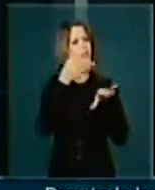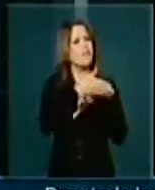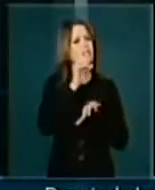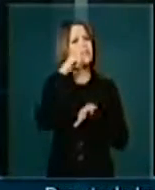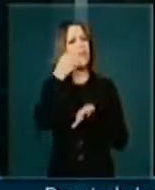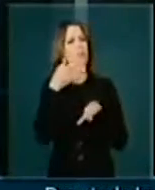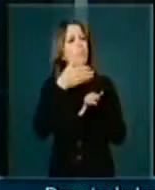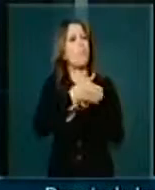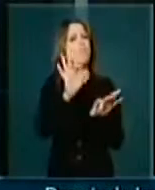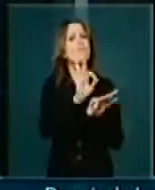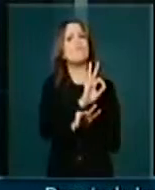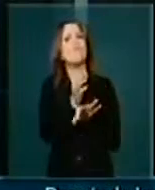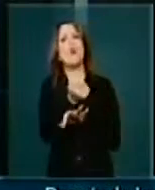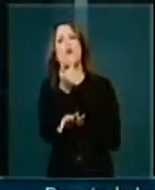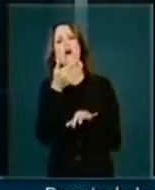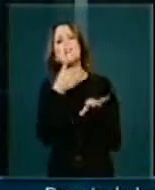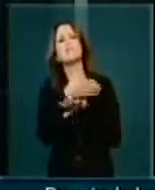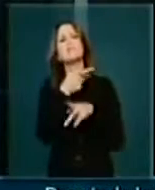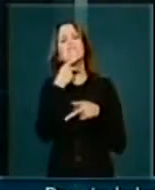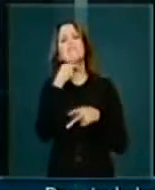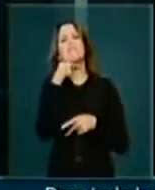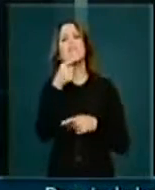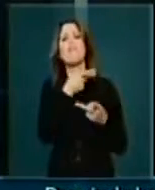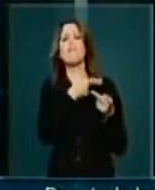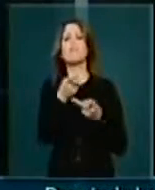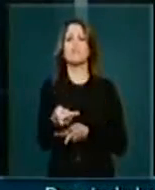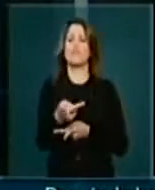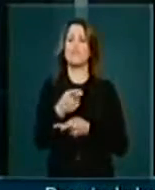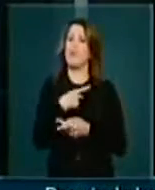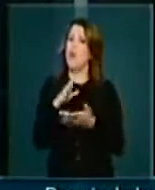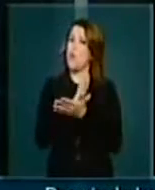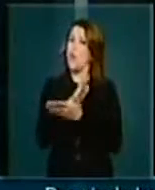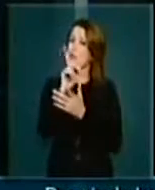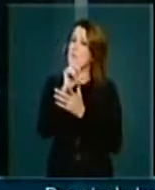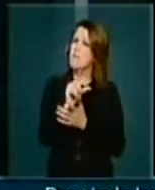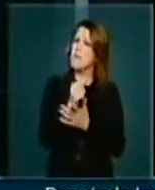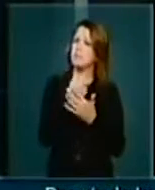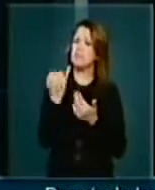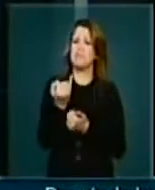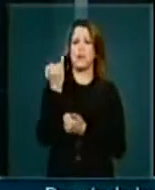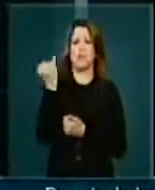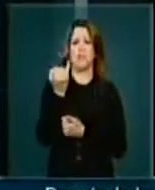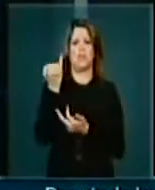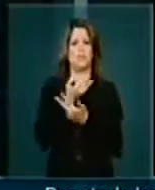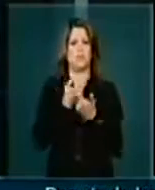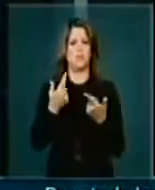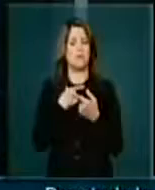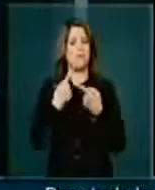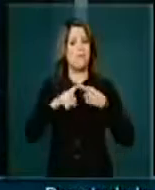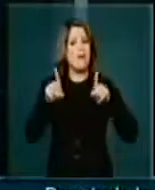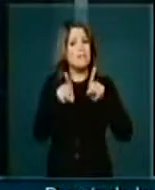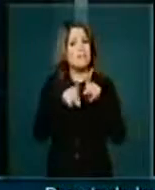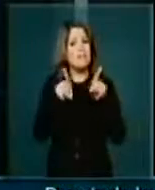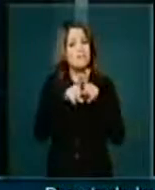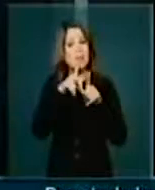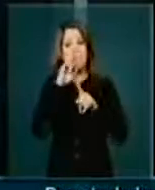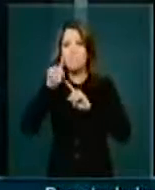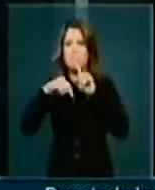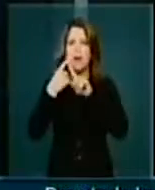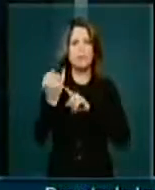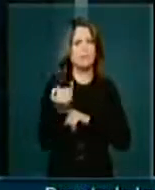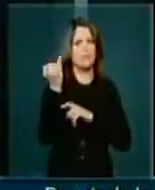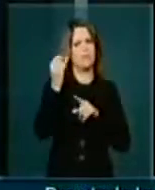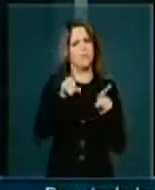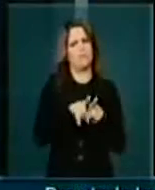visita de Obama à capital federal a fatos bem menos pontuais e, portanto, ainda muito mais